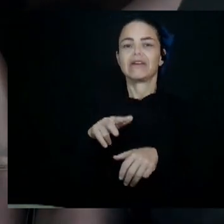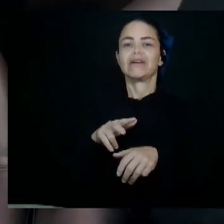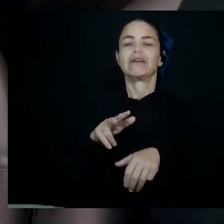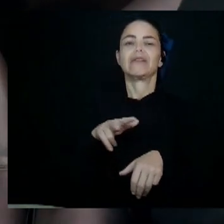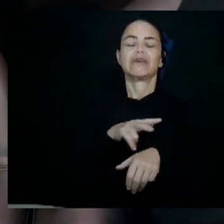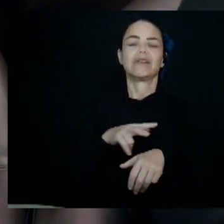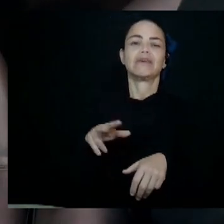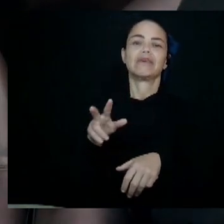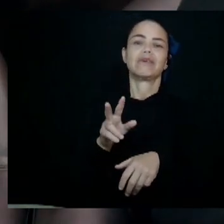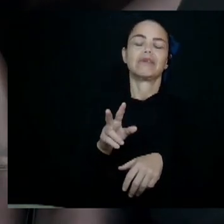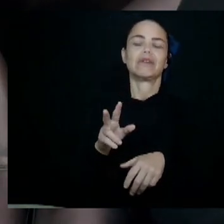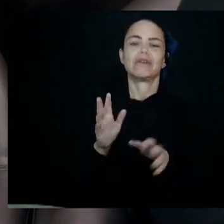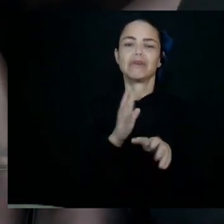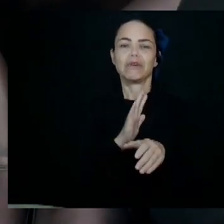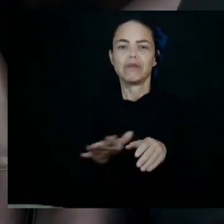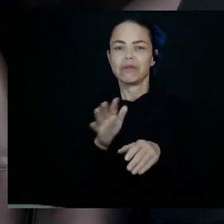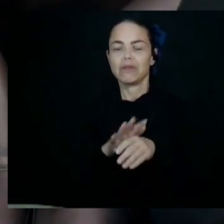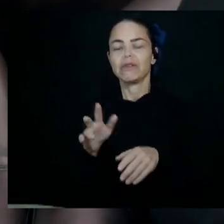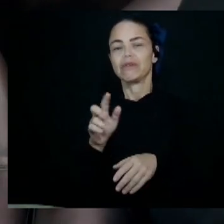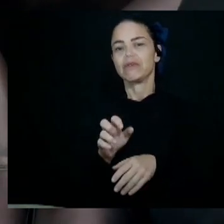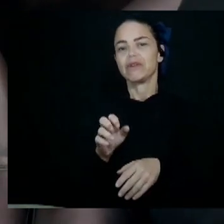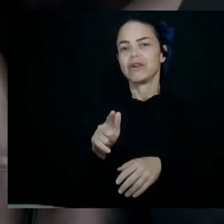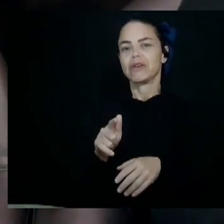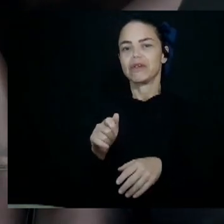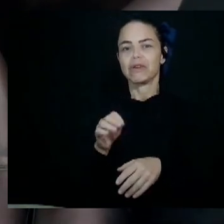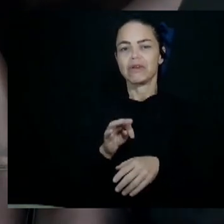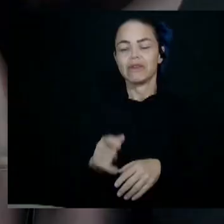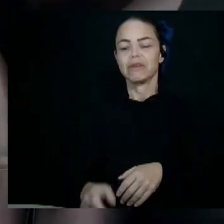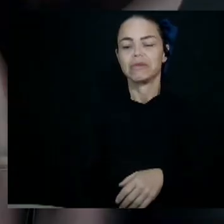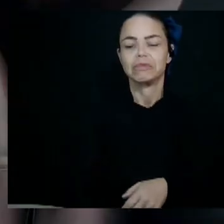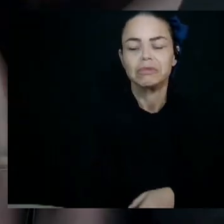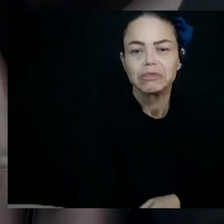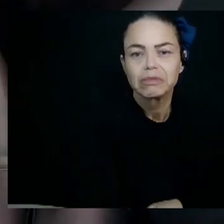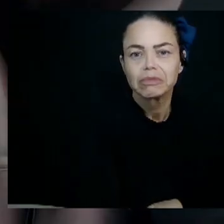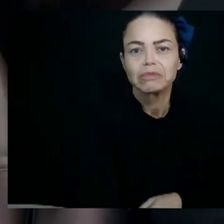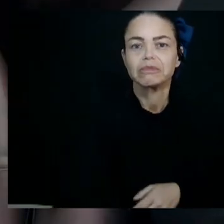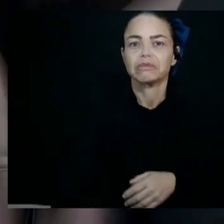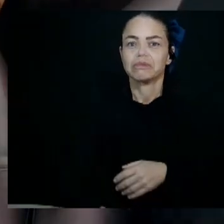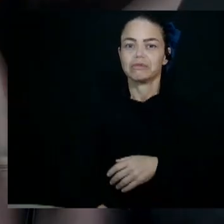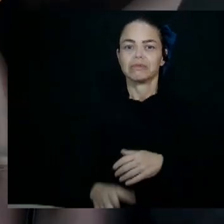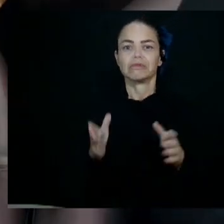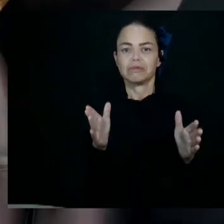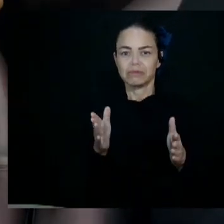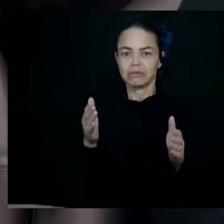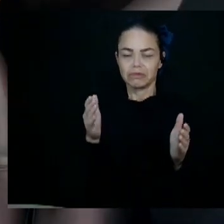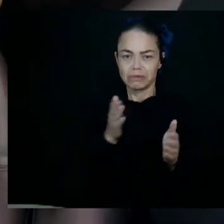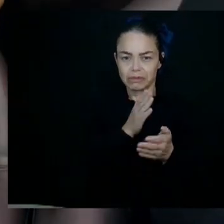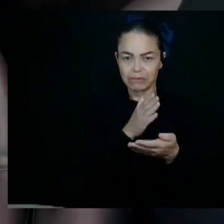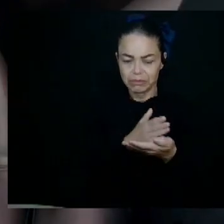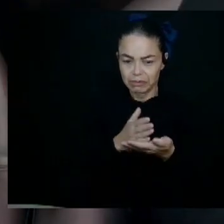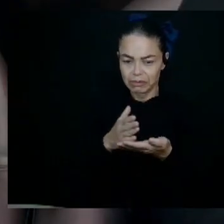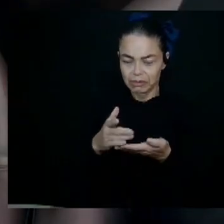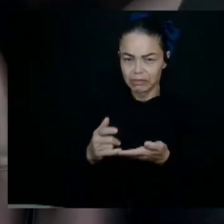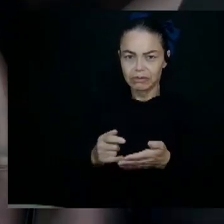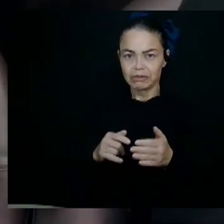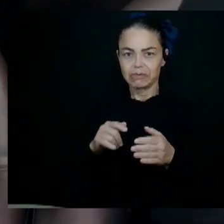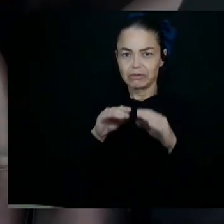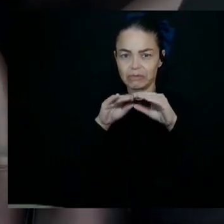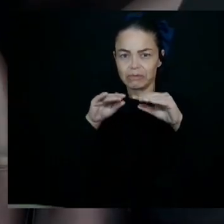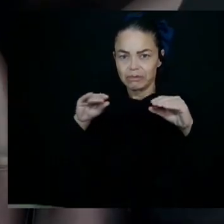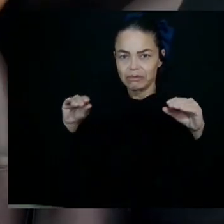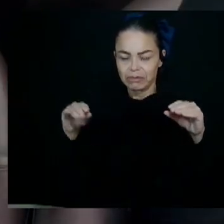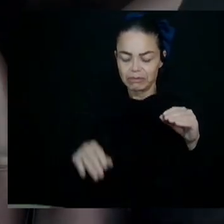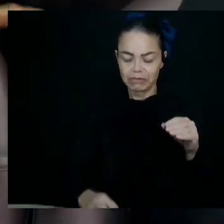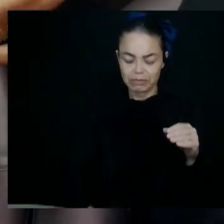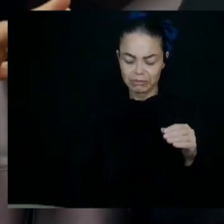soja, todo mundo ficou muito assim, curioso. E depois eu levei uma torta, onde eu fiz um recheio em cima com, a gente chama de tofu